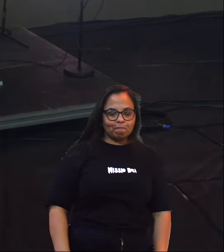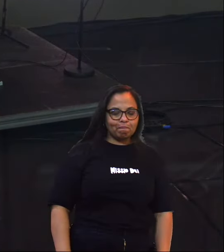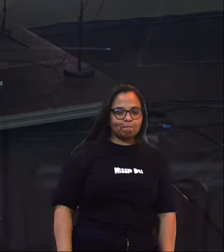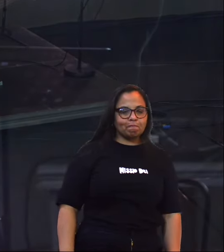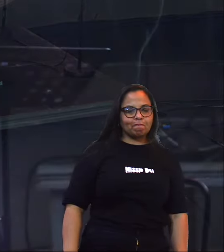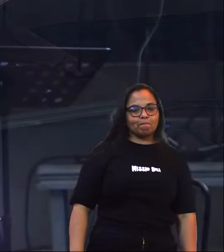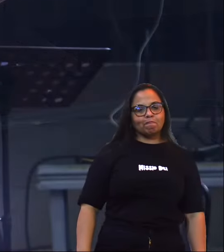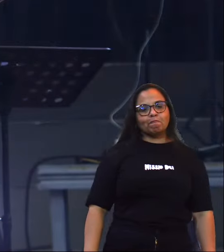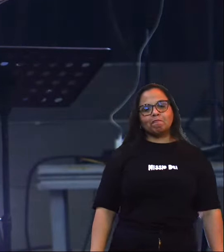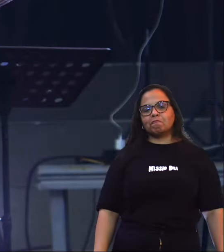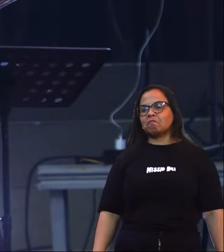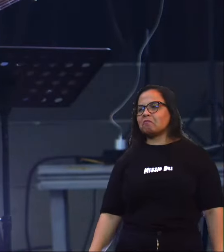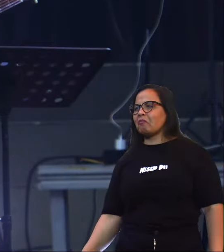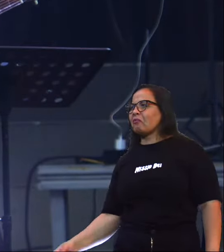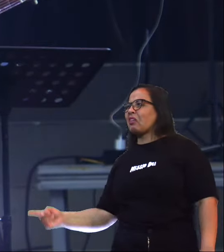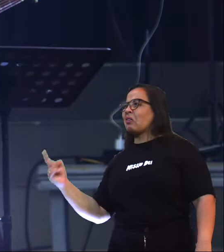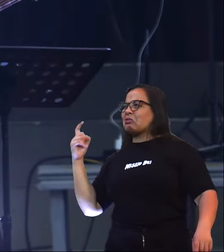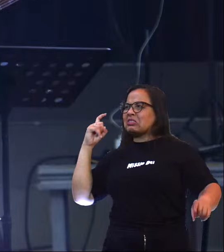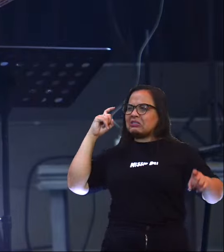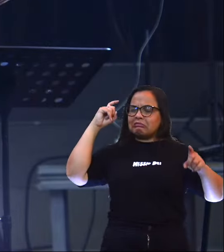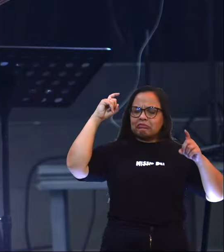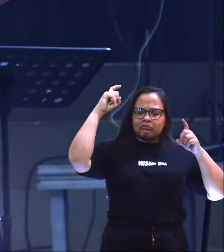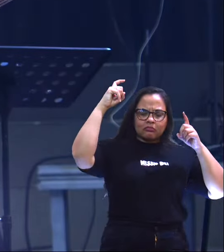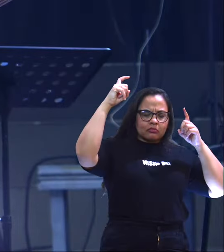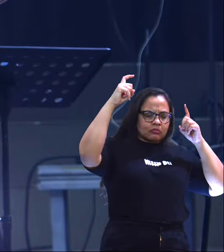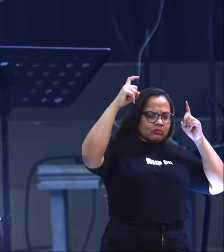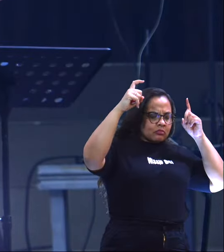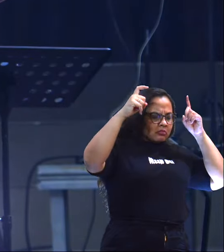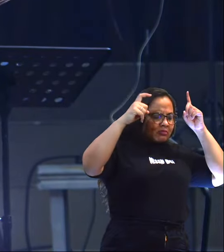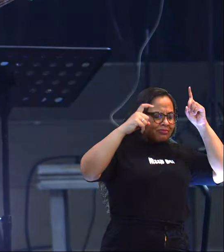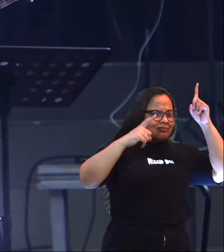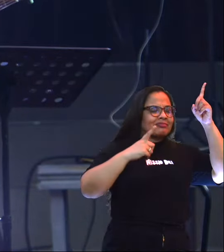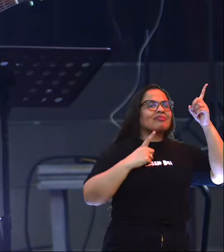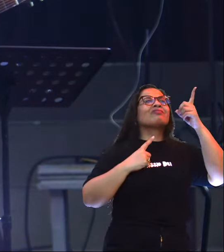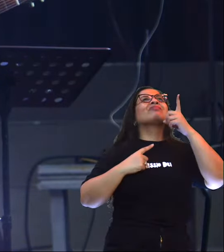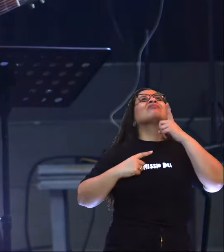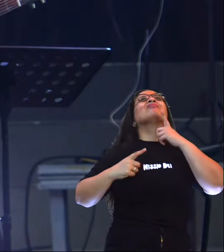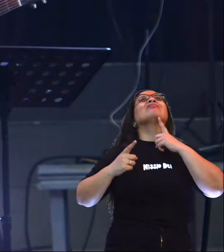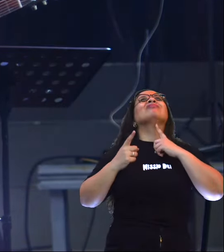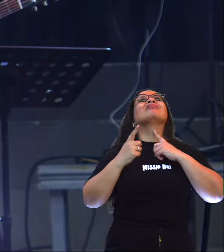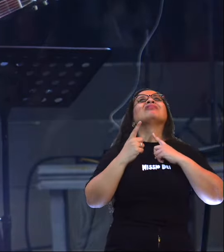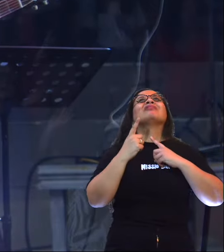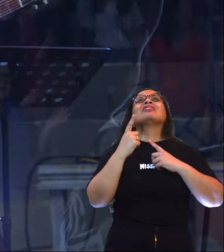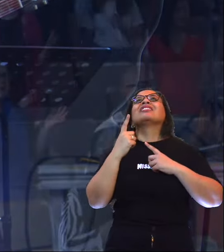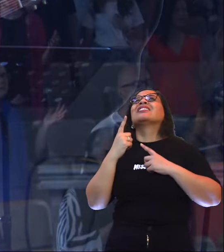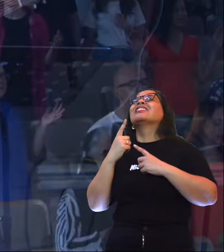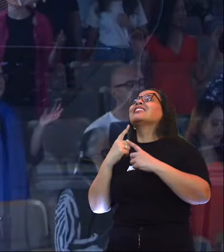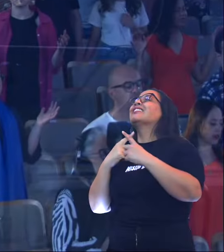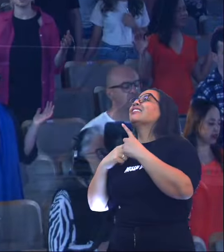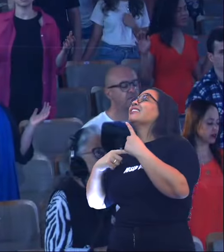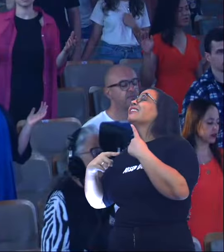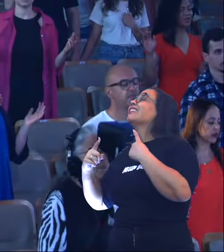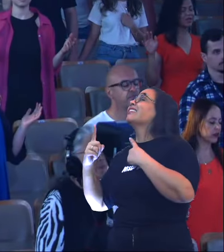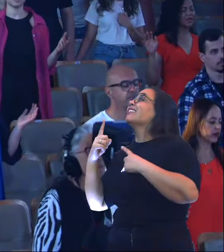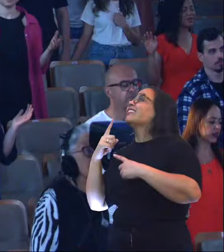Vamos deixar as nossas afeições, o nosso desejo por Ele crescer.